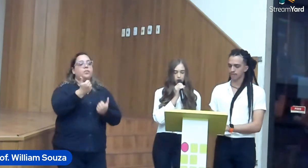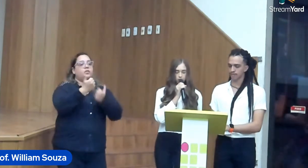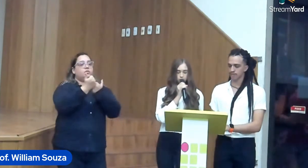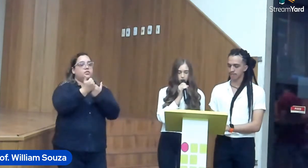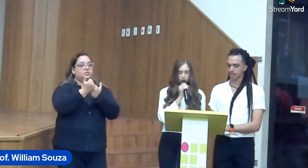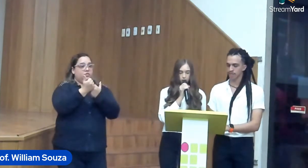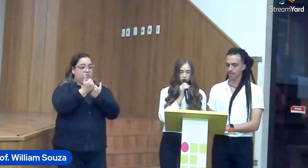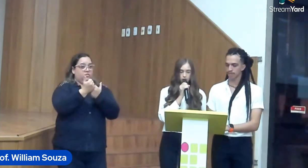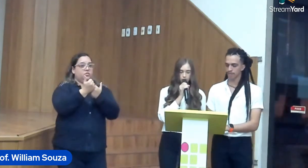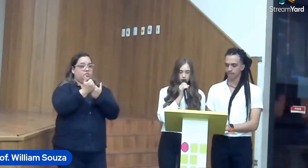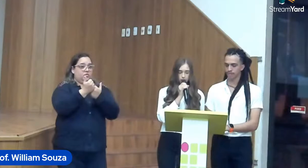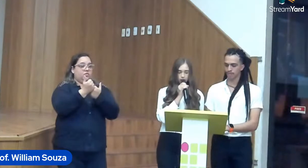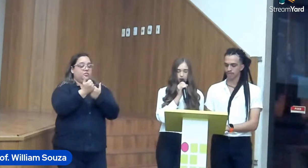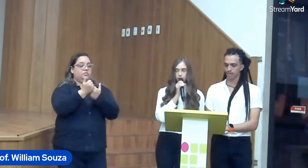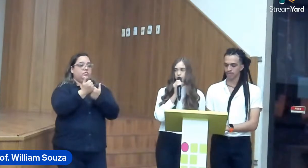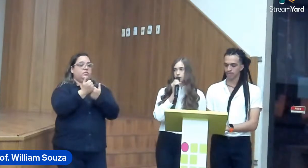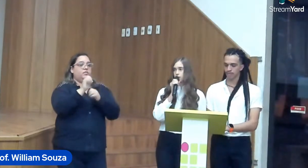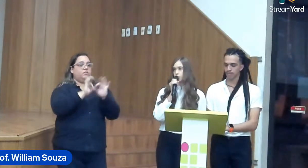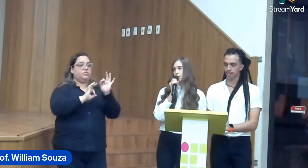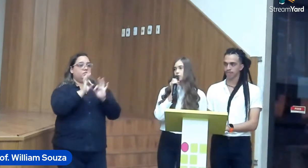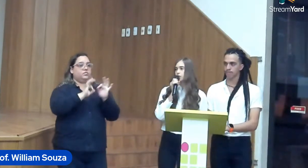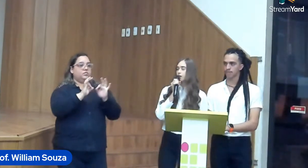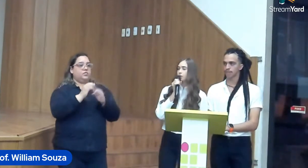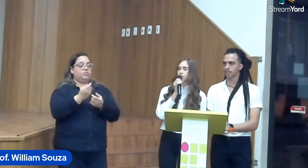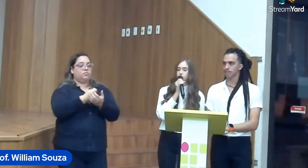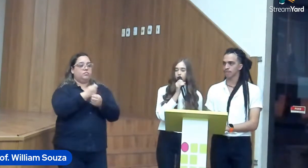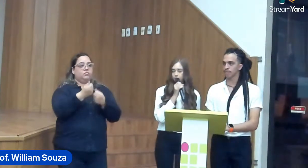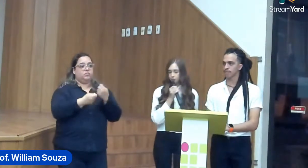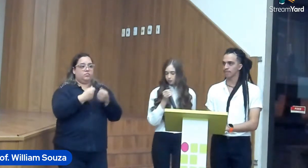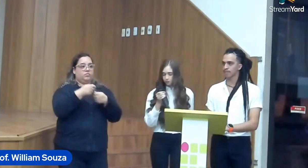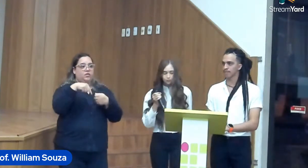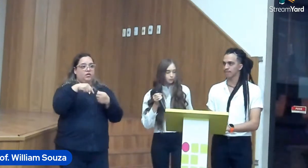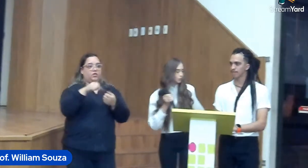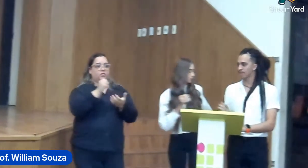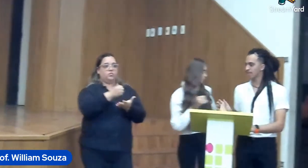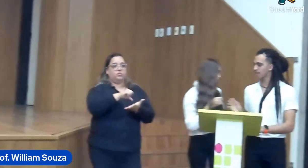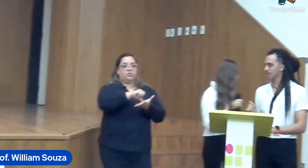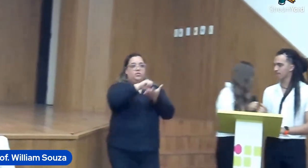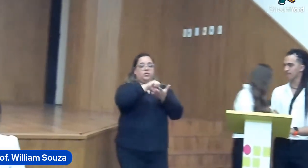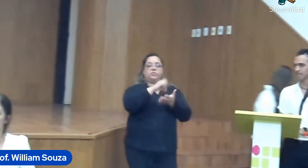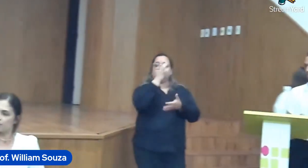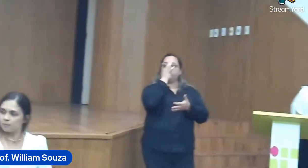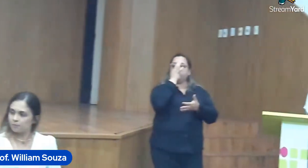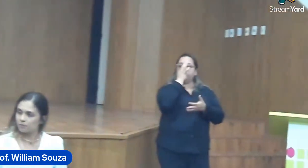e finanças do campus Cajazeira, para fazer seu pronunciamento.